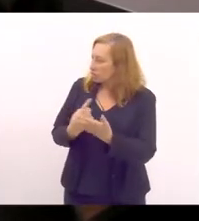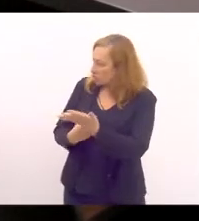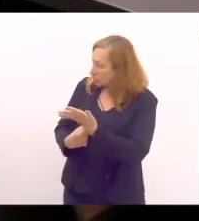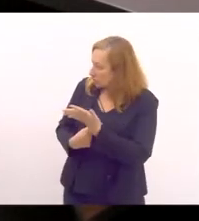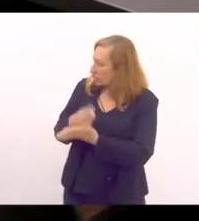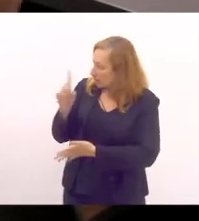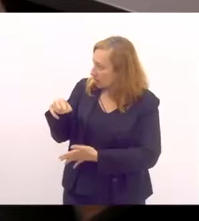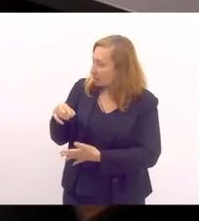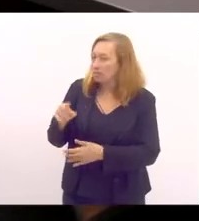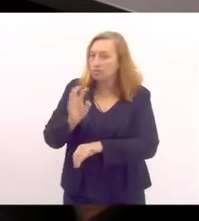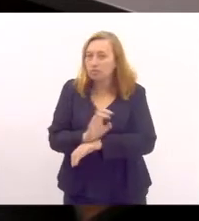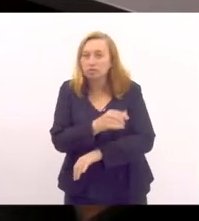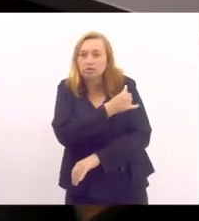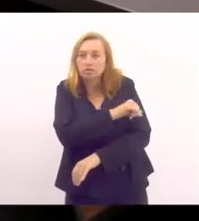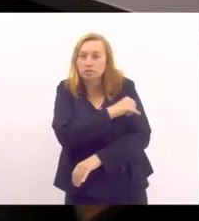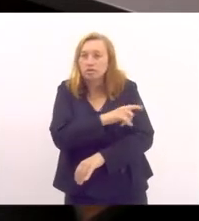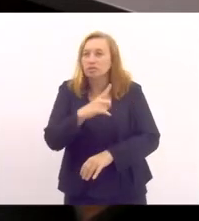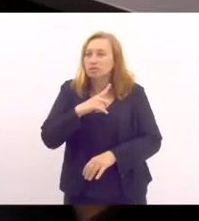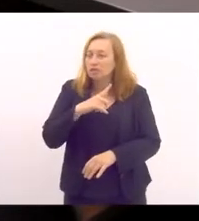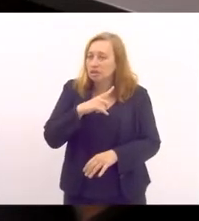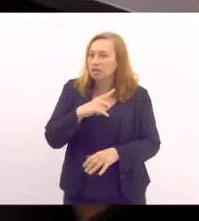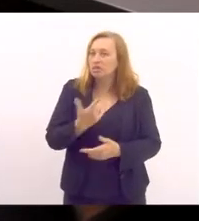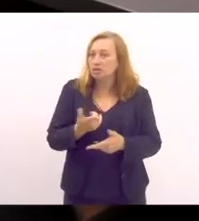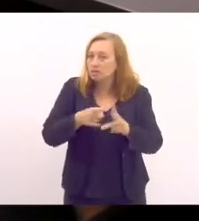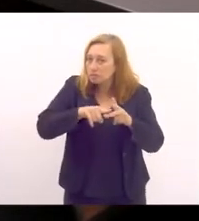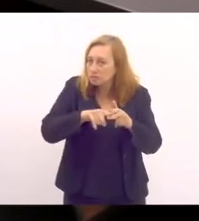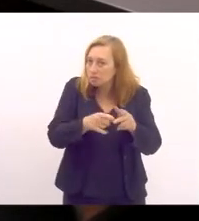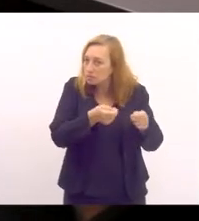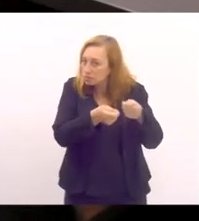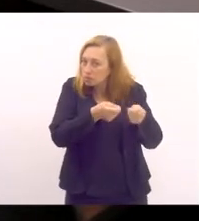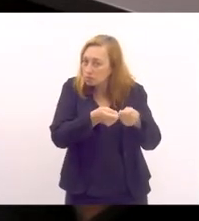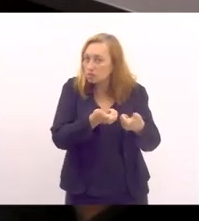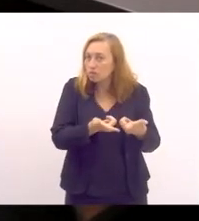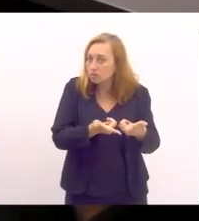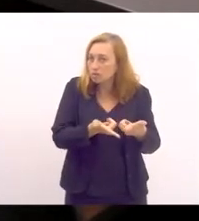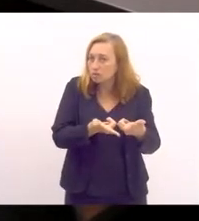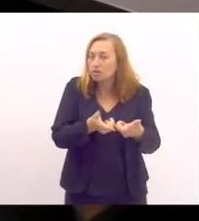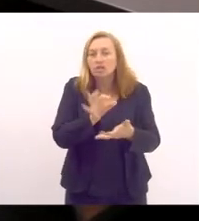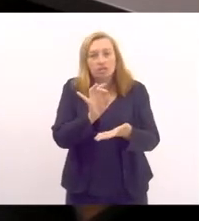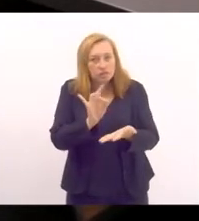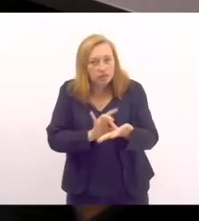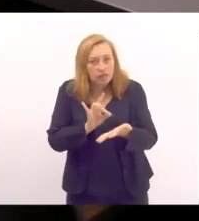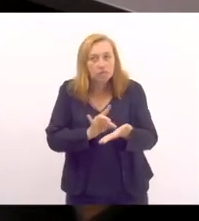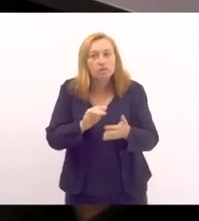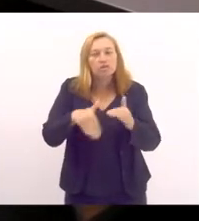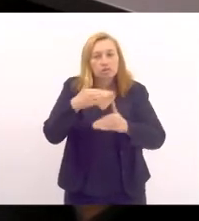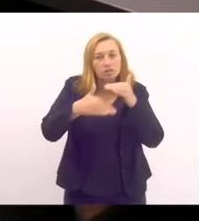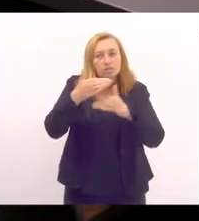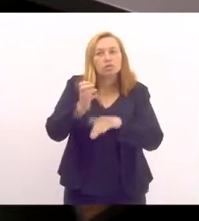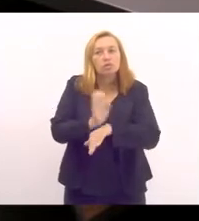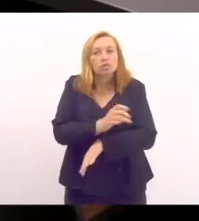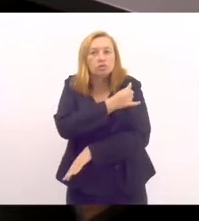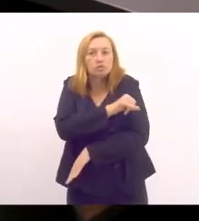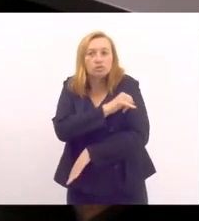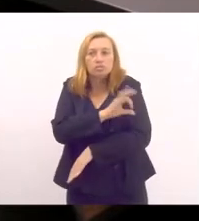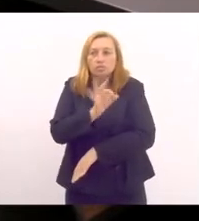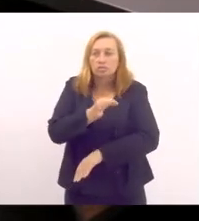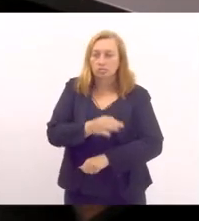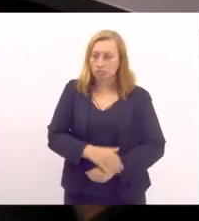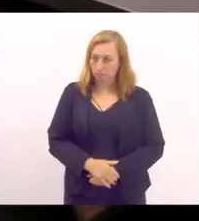que o Estado do Rio de Janeiro esteja regular, para que a gente possa realmente desenvolver o Estado do Rio de Janeiro na